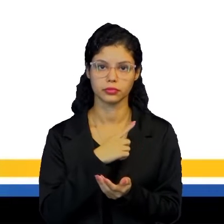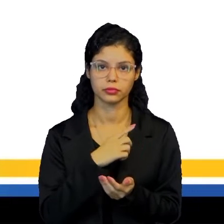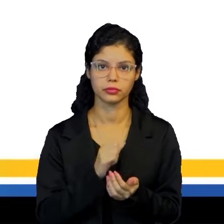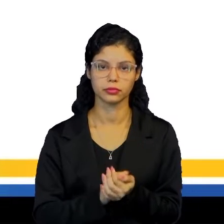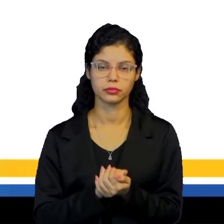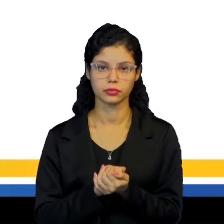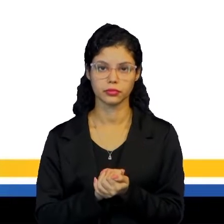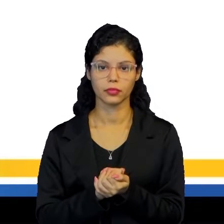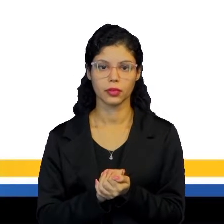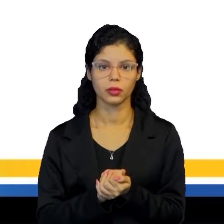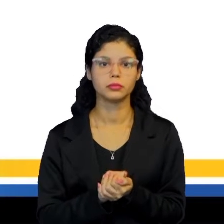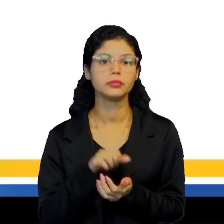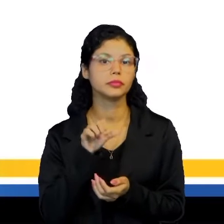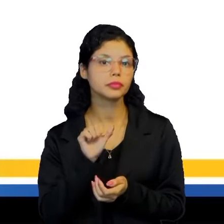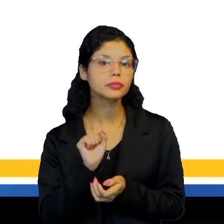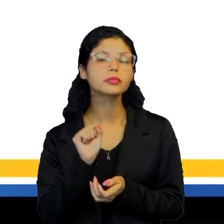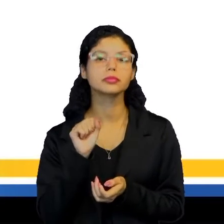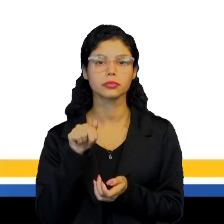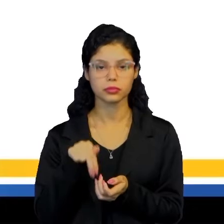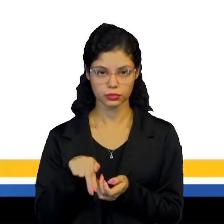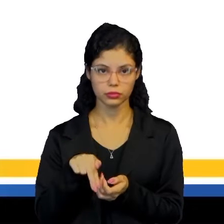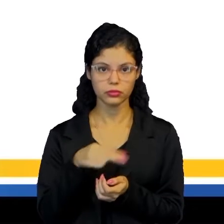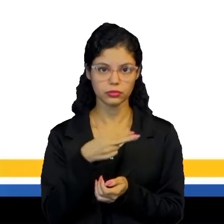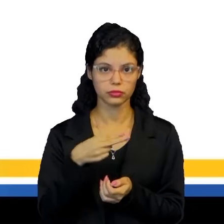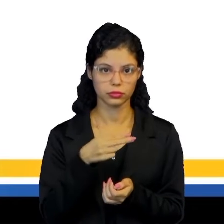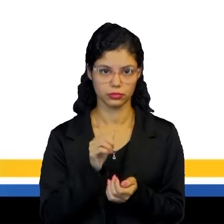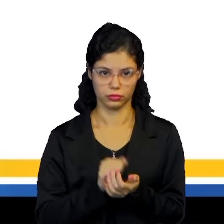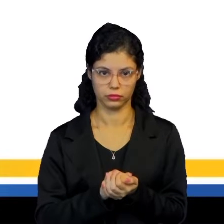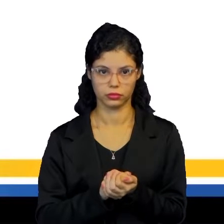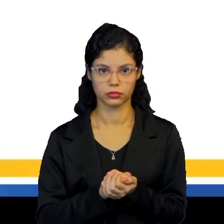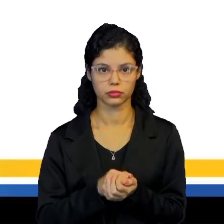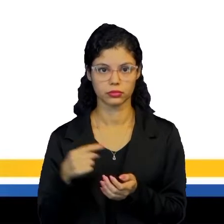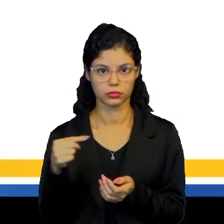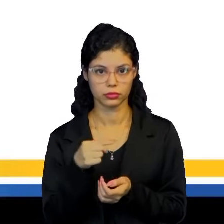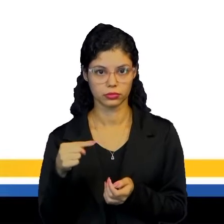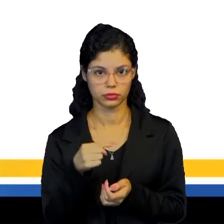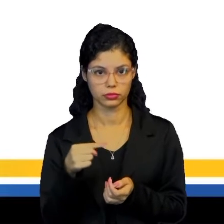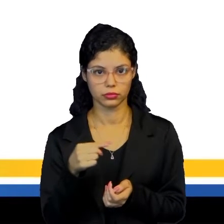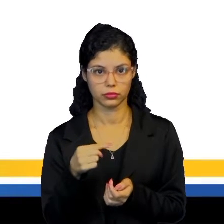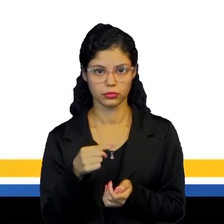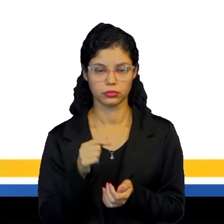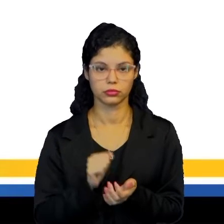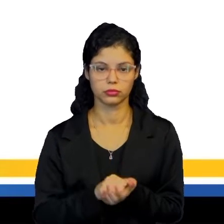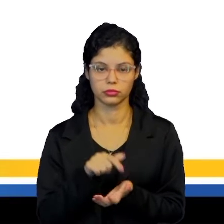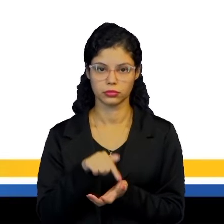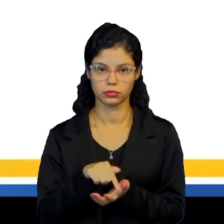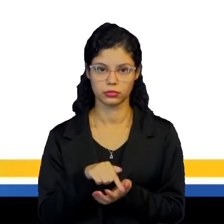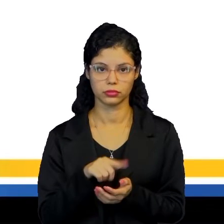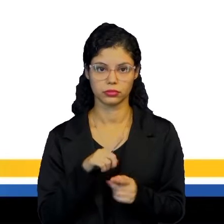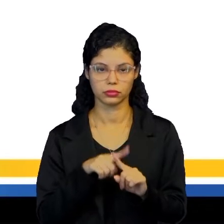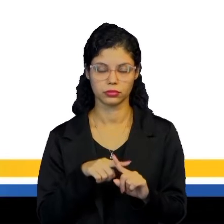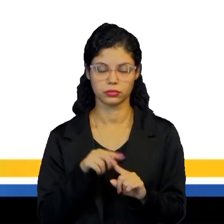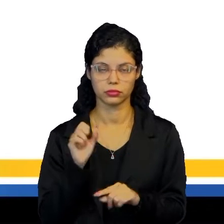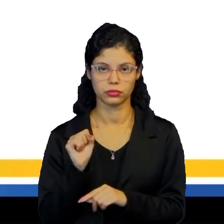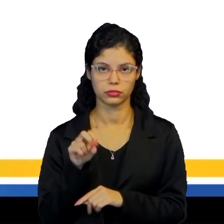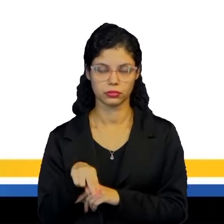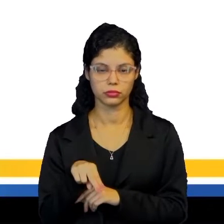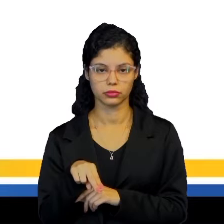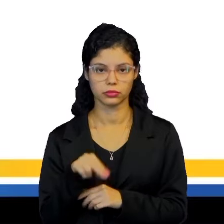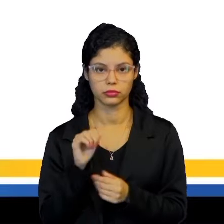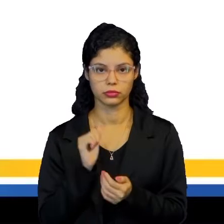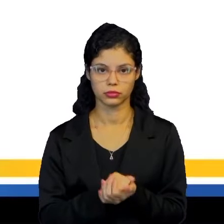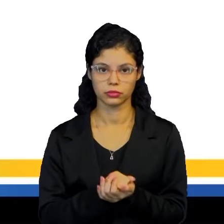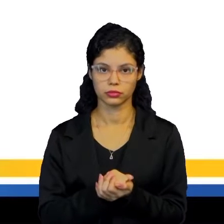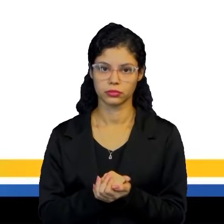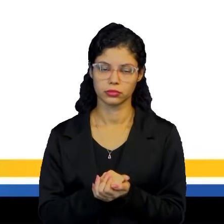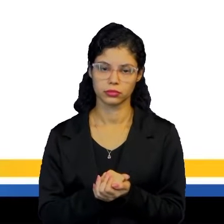tá? Sn é igual, Sn menos Q vezes o